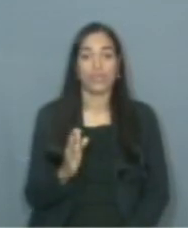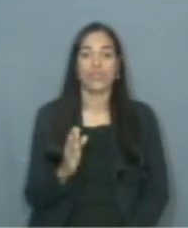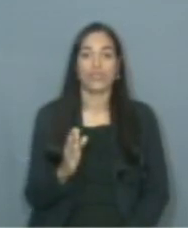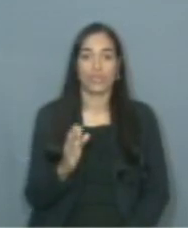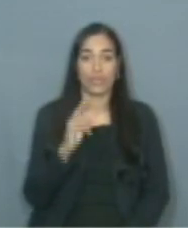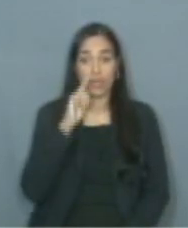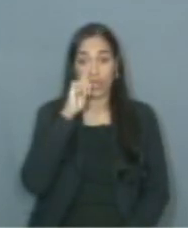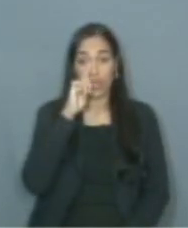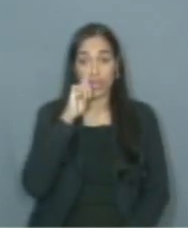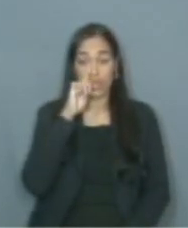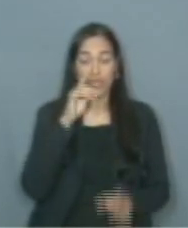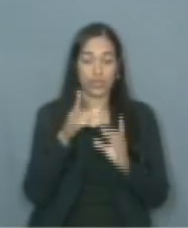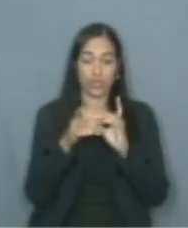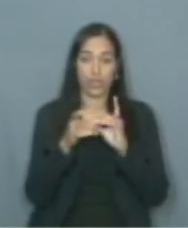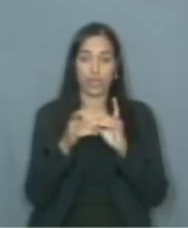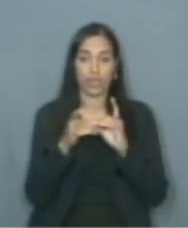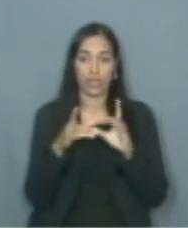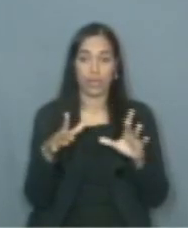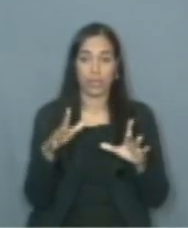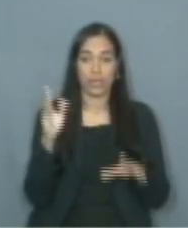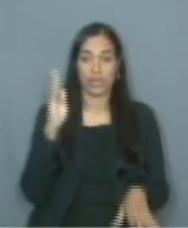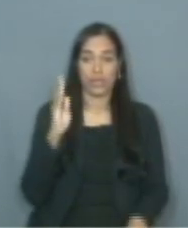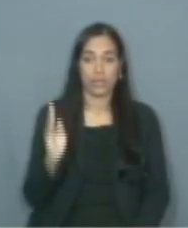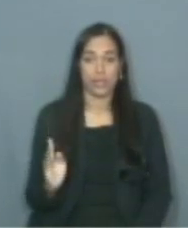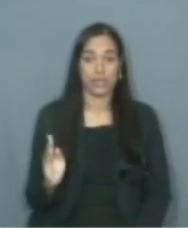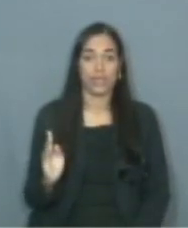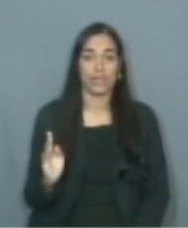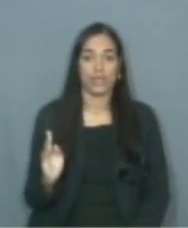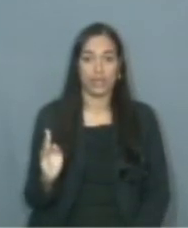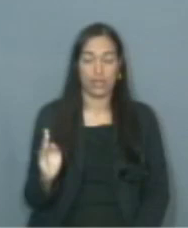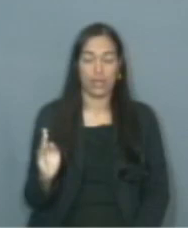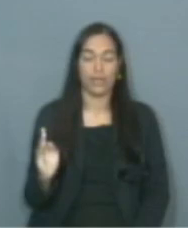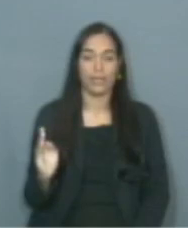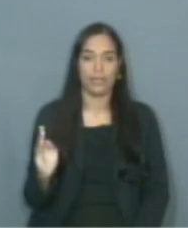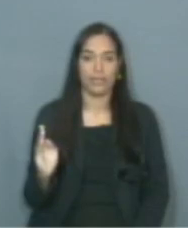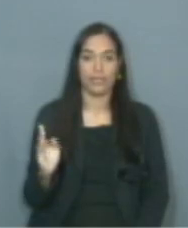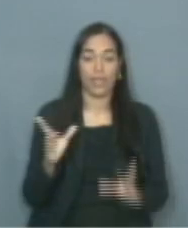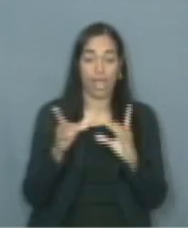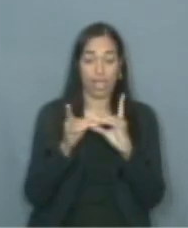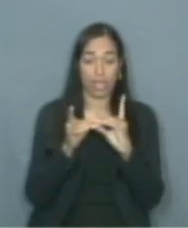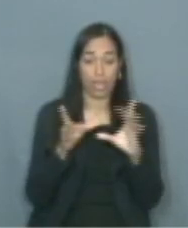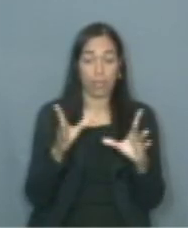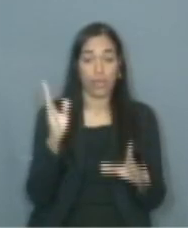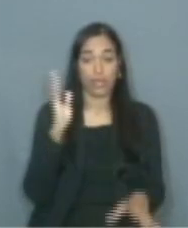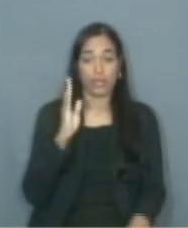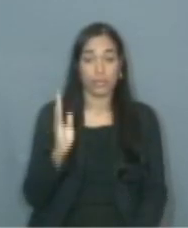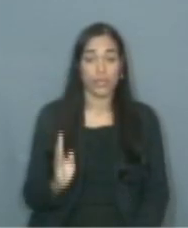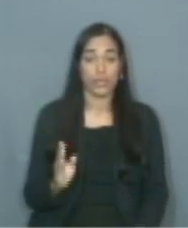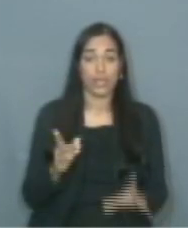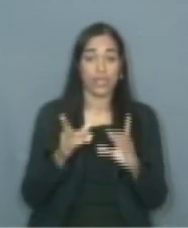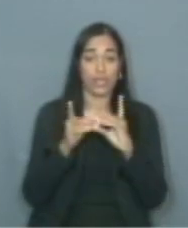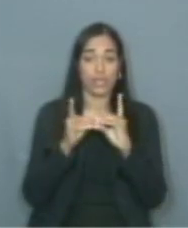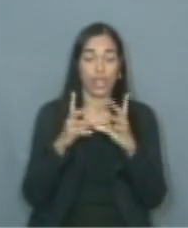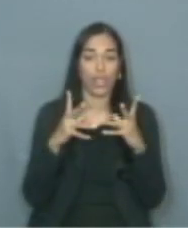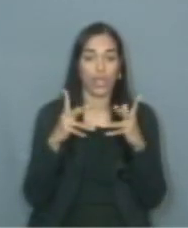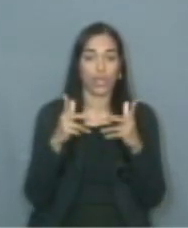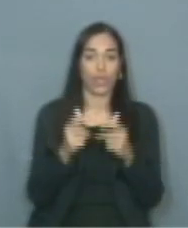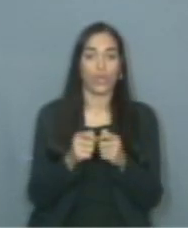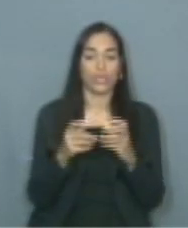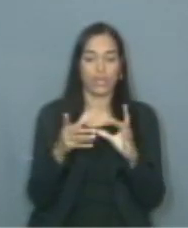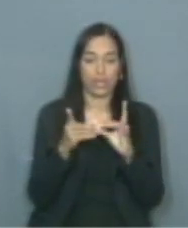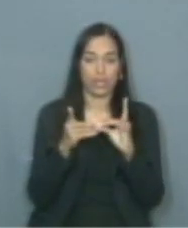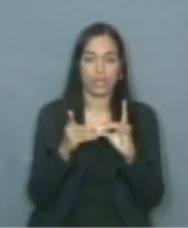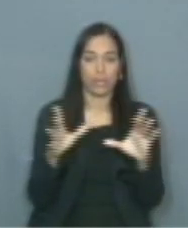coloca em risco a democracia brasileira. E se coloca em risco a democracia brasileira, coloca em risco toda a nossa